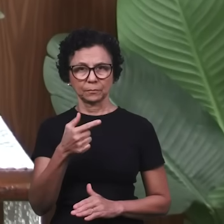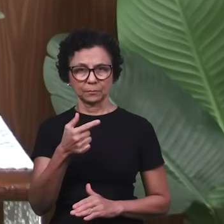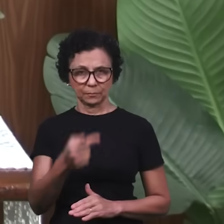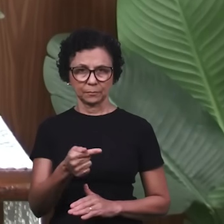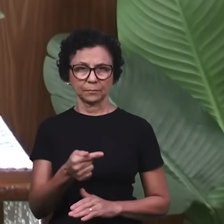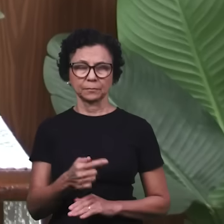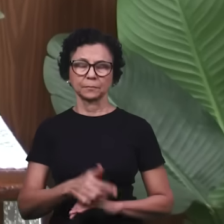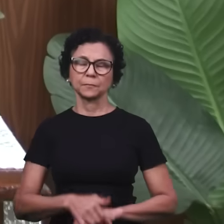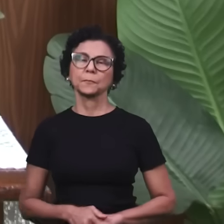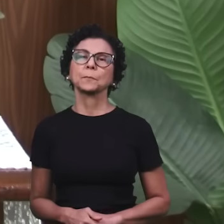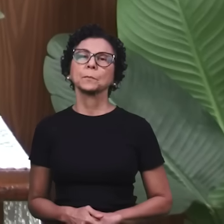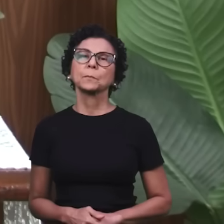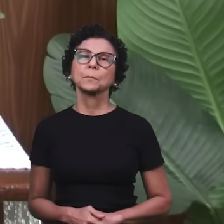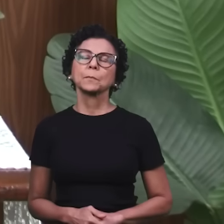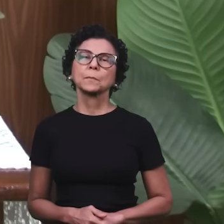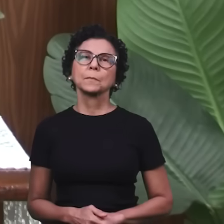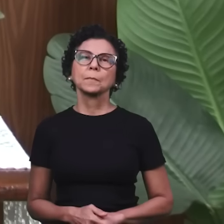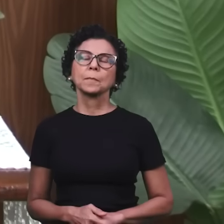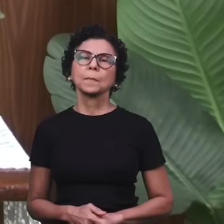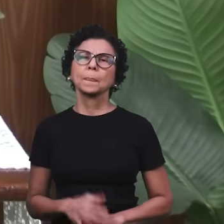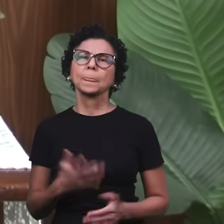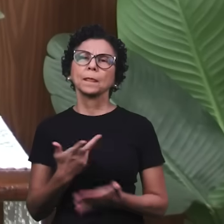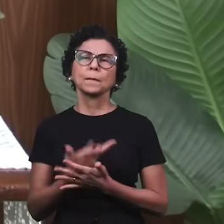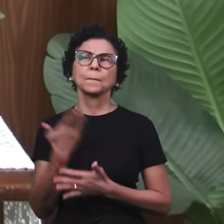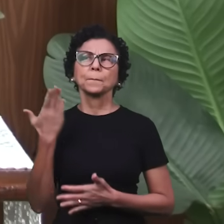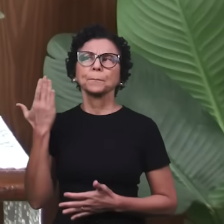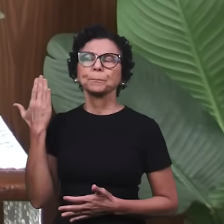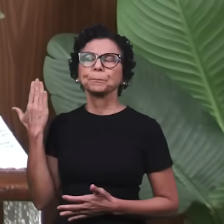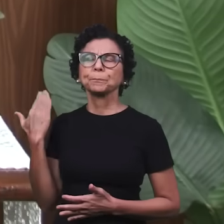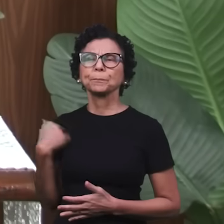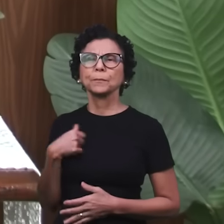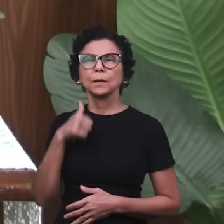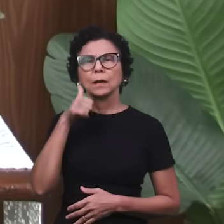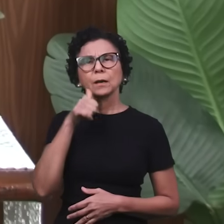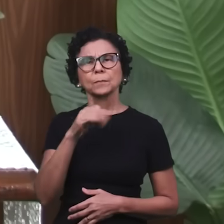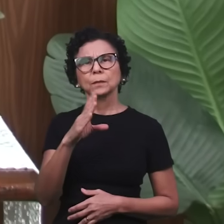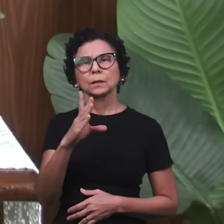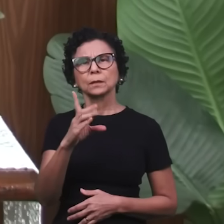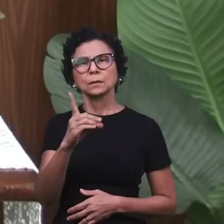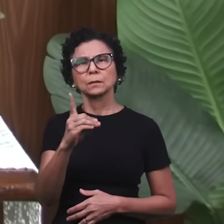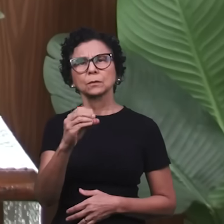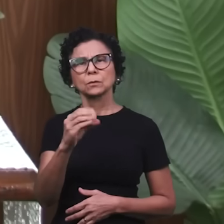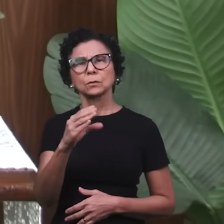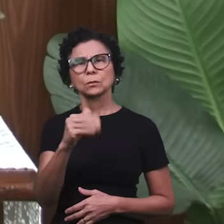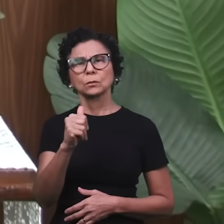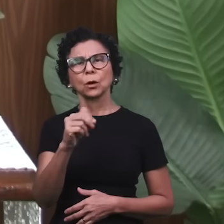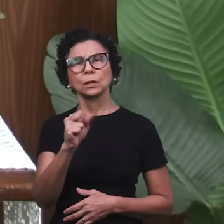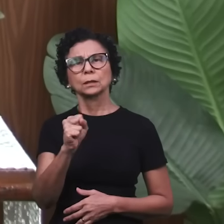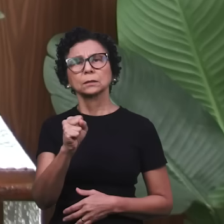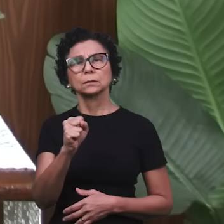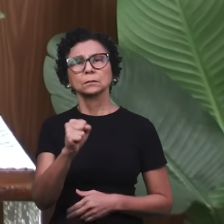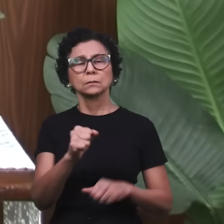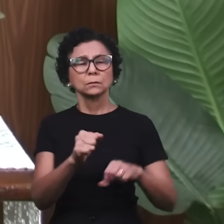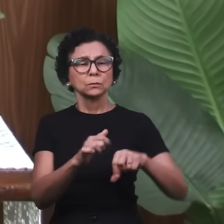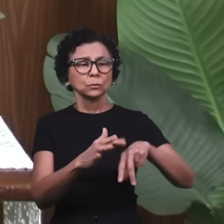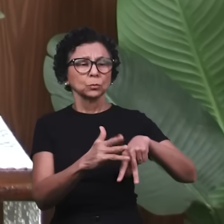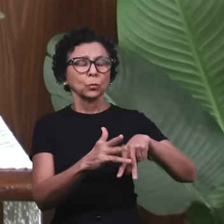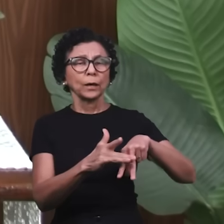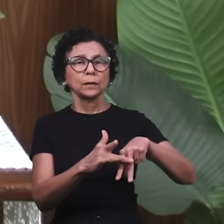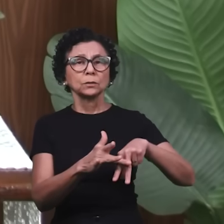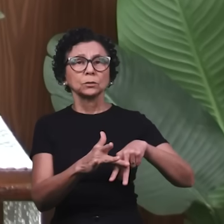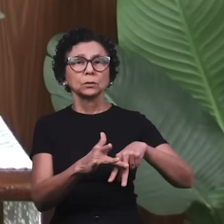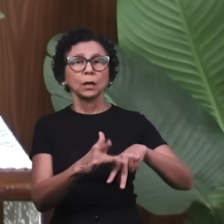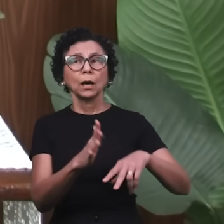continuar acompanhando, diz que naqueles dias, enfermando ela, morreu. E nós queremos tratar aqui